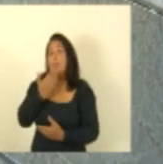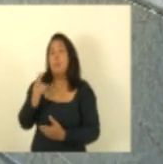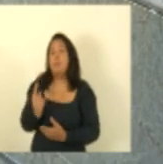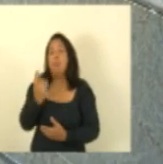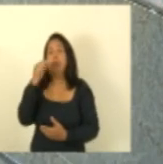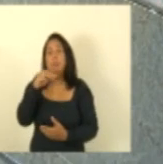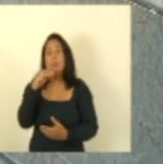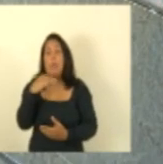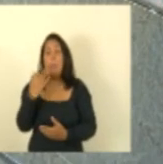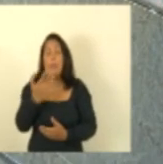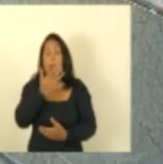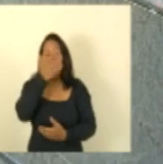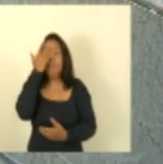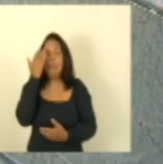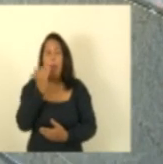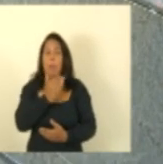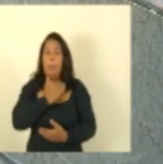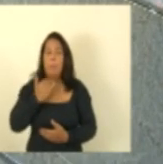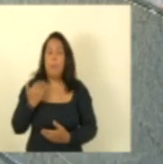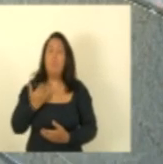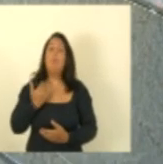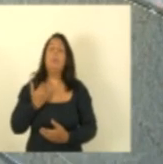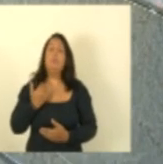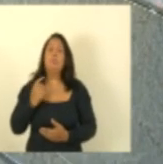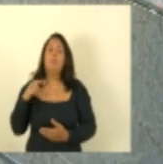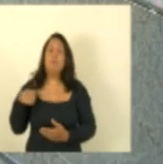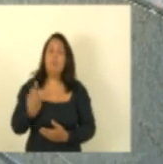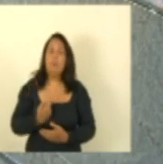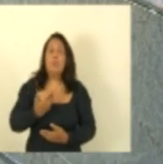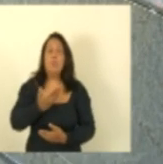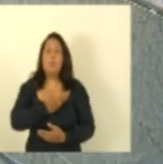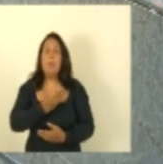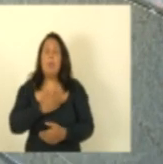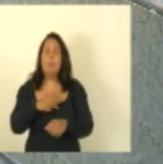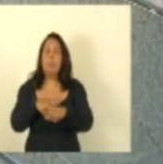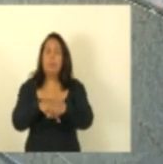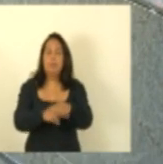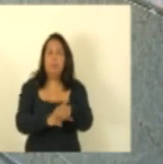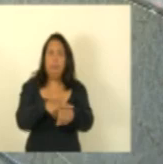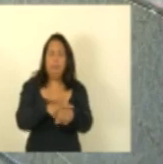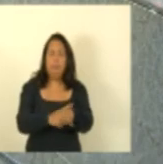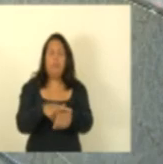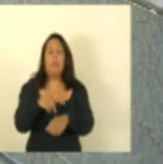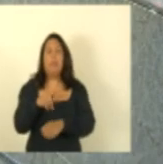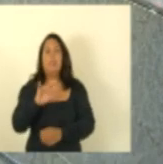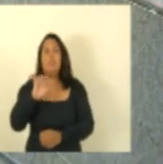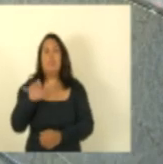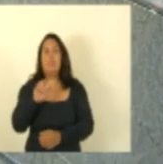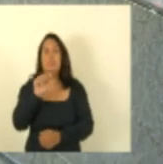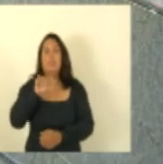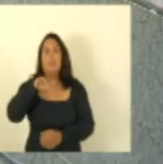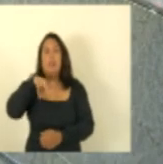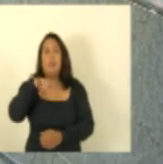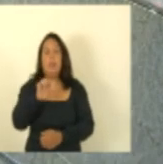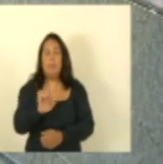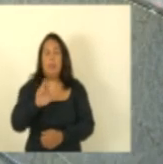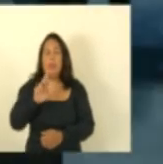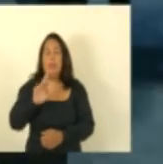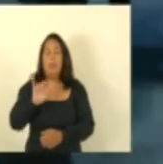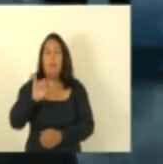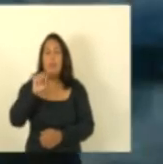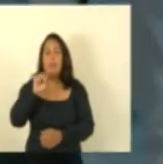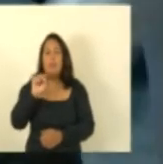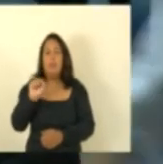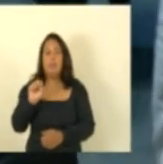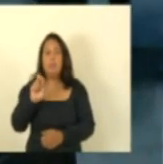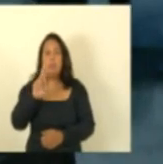falecimento do nosso amigo de Guarapari, o Jaime Reisen. Jaime